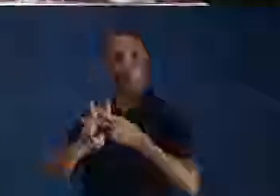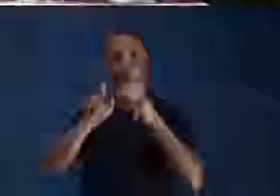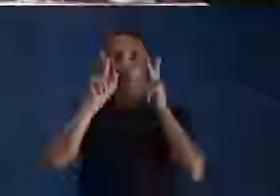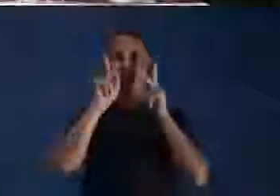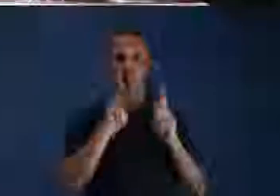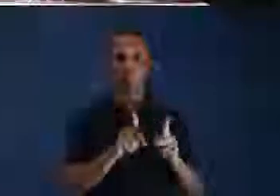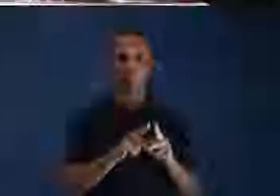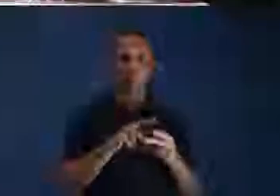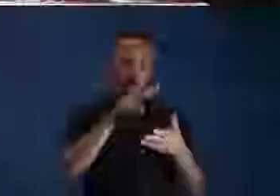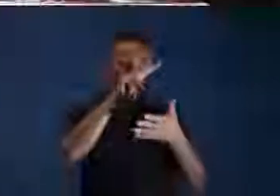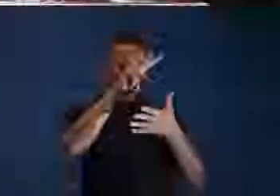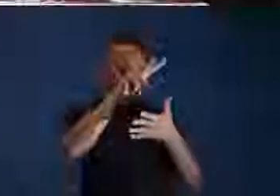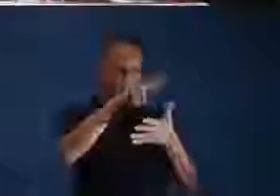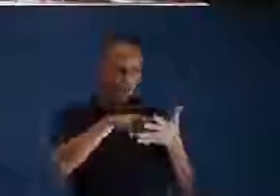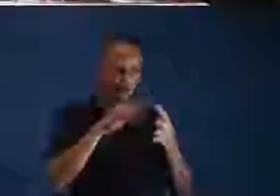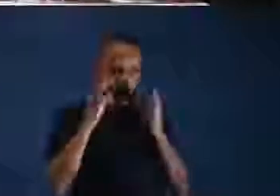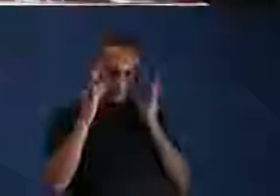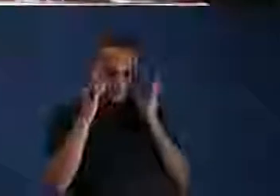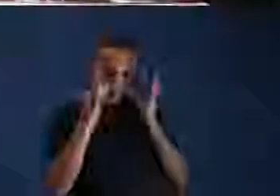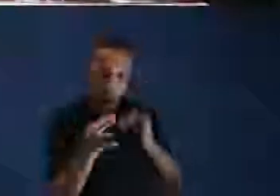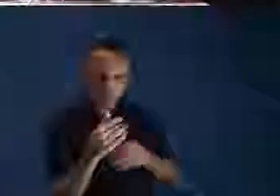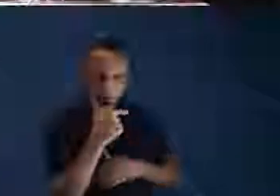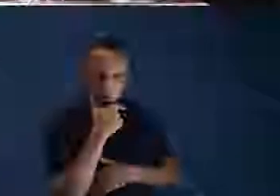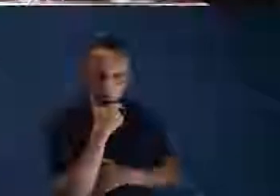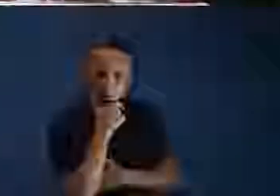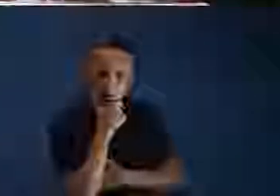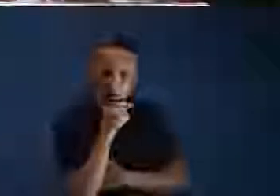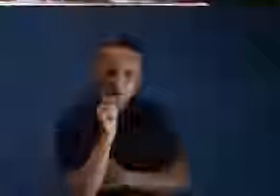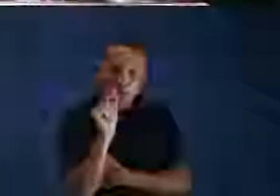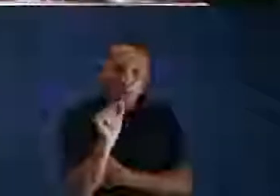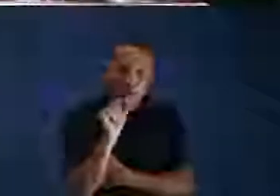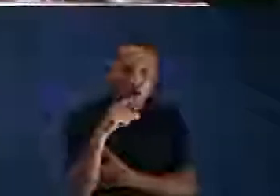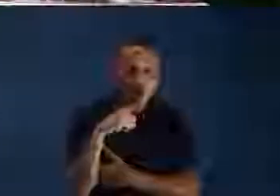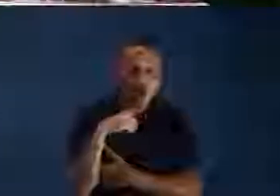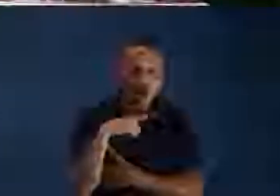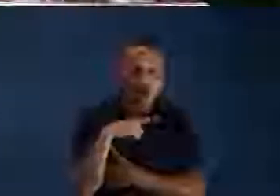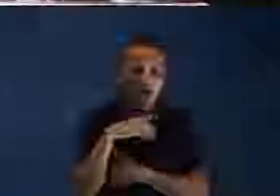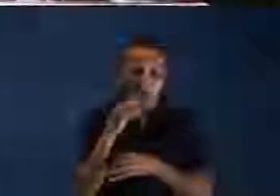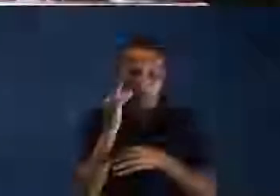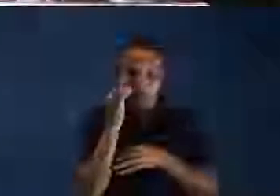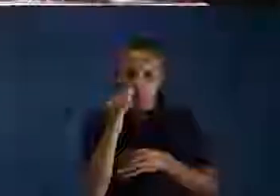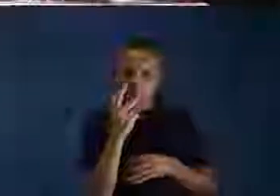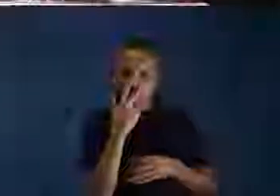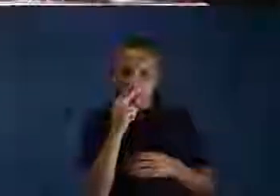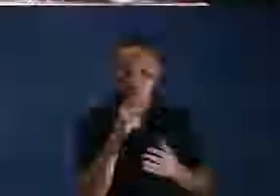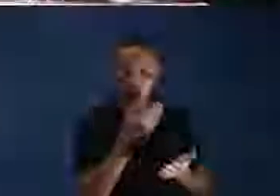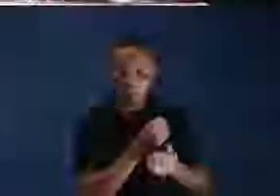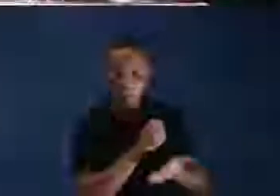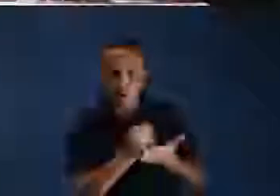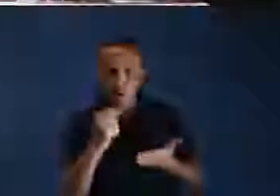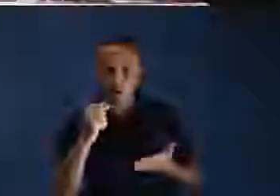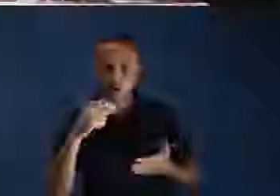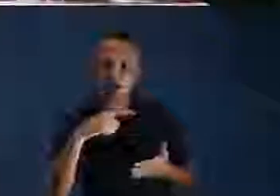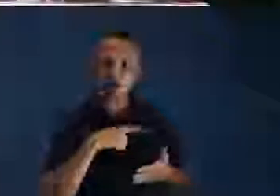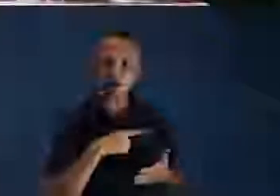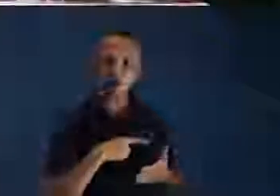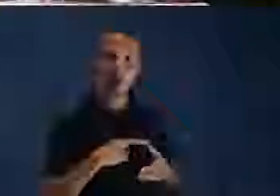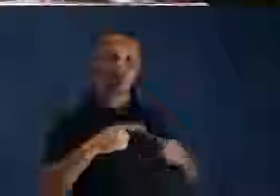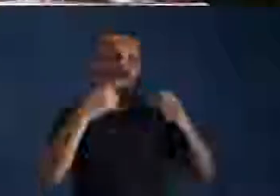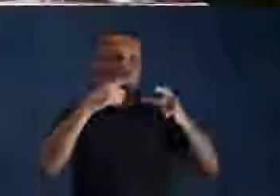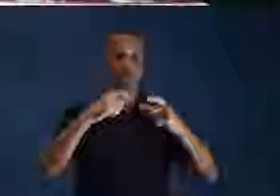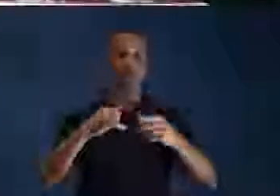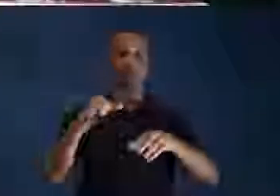leitores em tramas cuja estética espelha a condição inexorável do indivíduo derrotado. O bairro